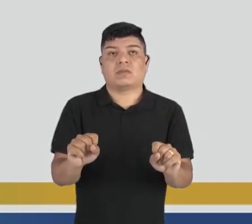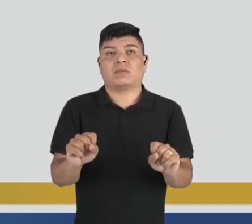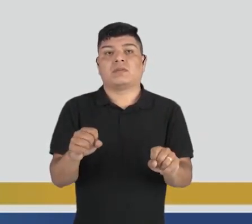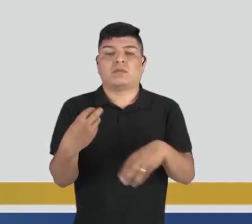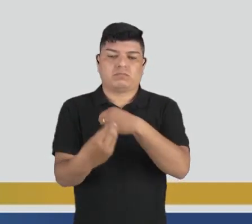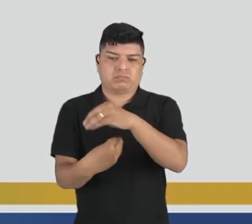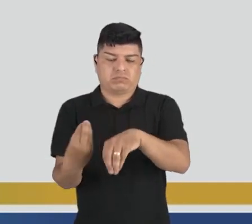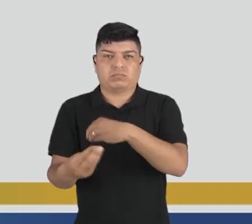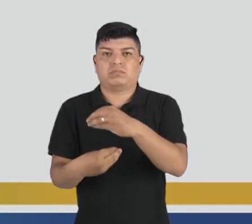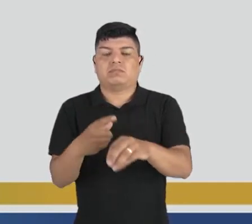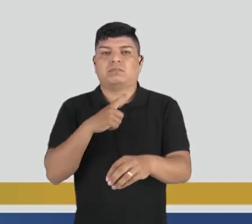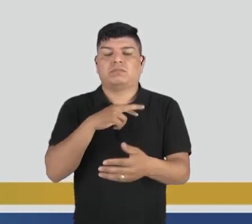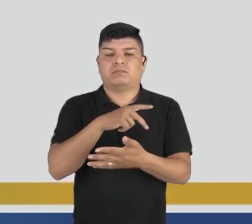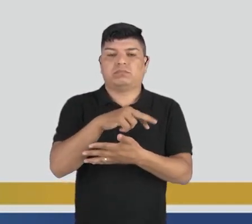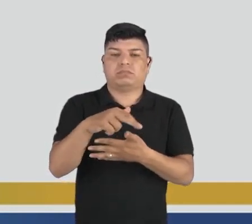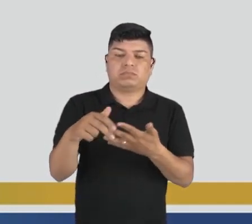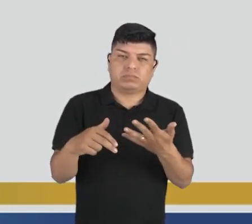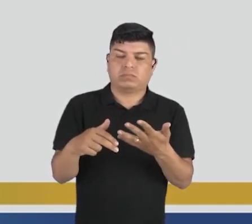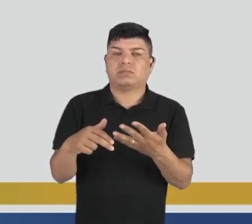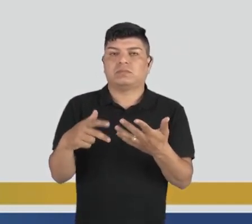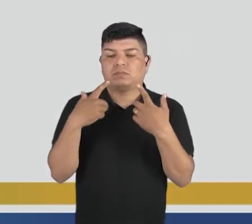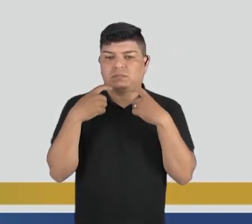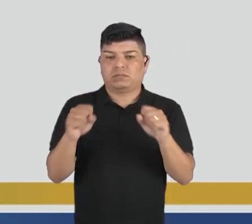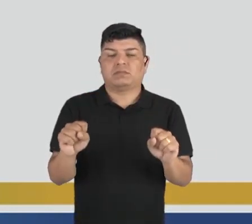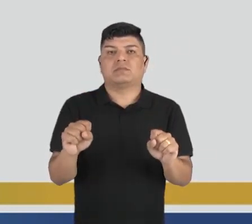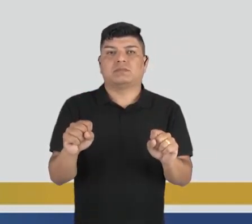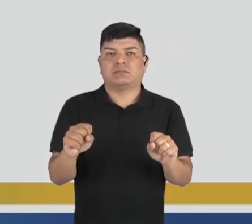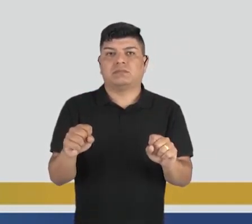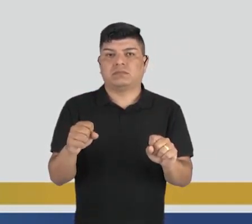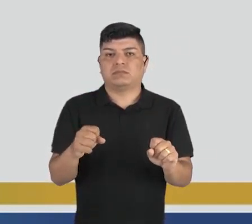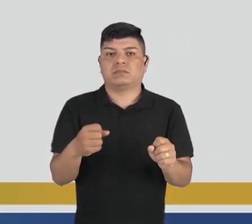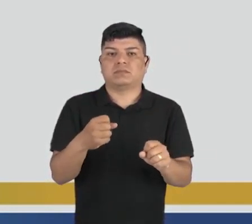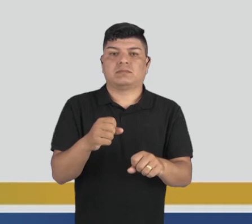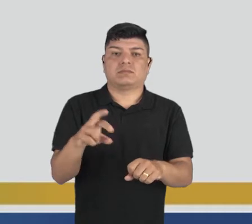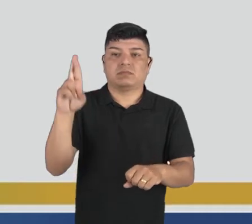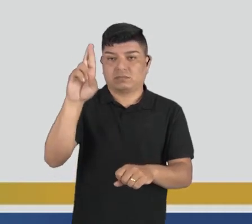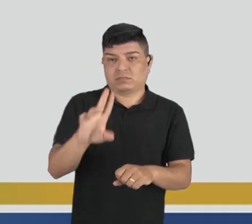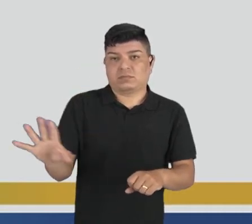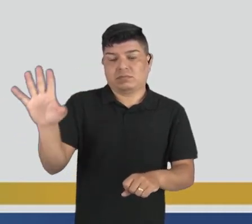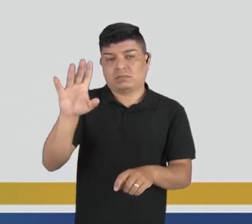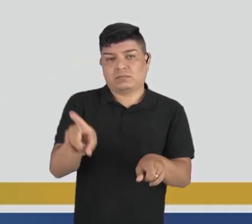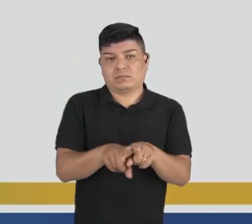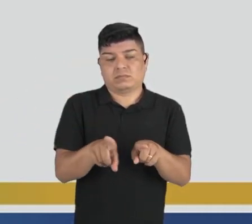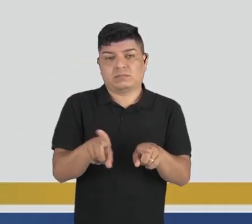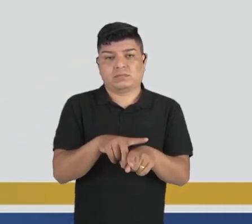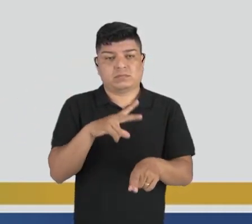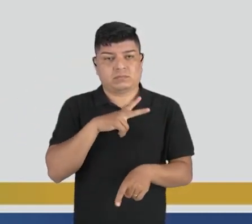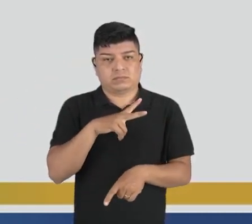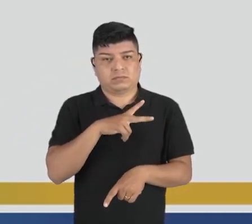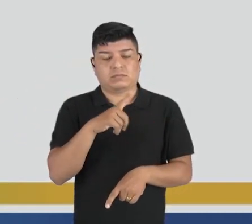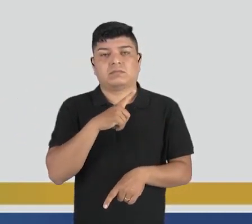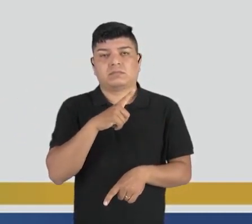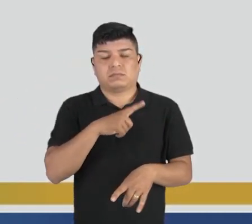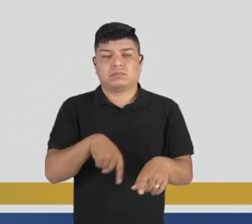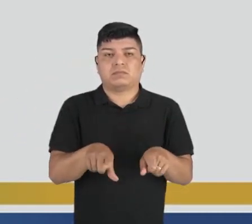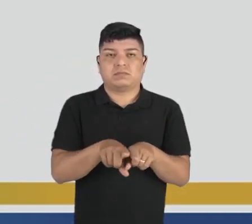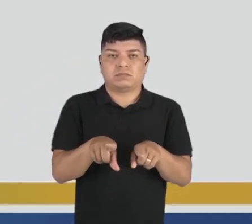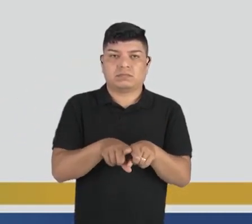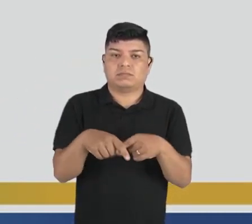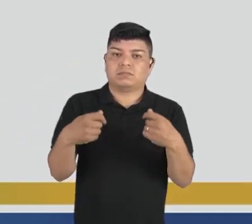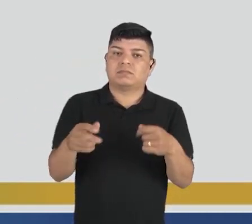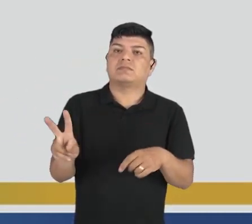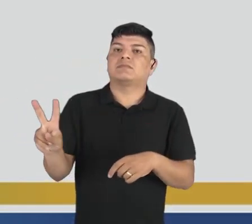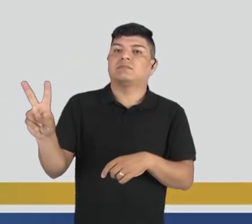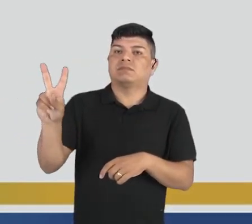é heterogêneo, possui muita variação, possui muitos termos regionais, né? Possui muita particularidade, né, que deve